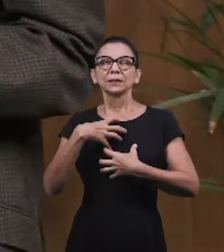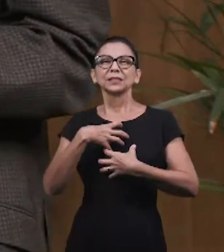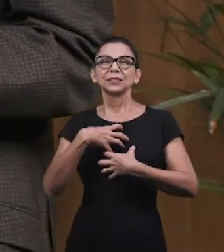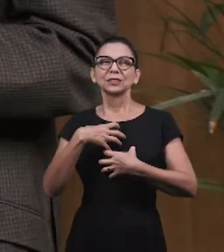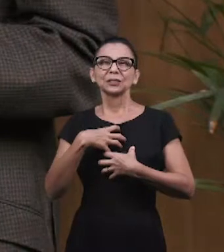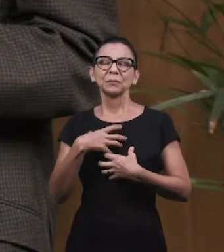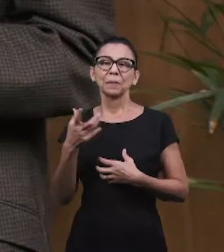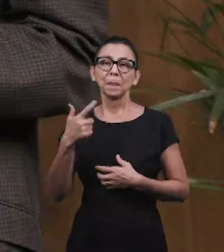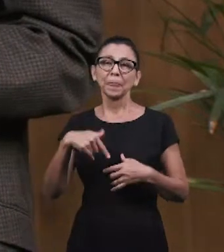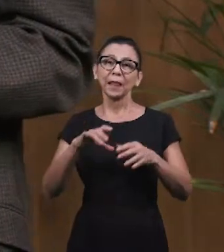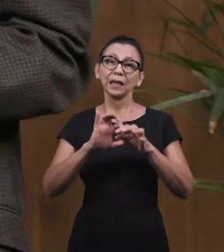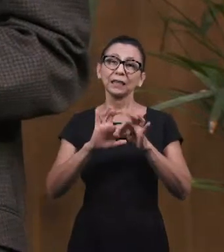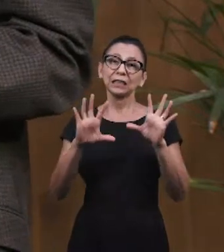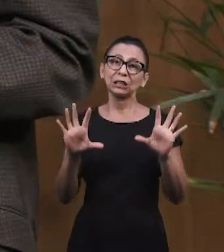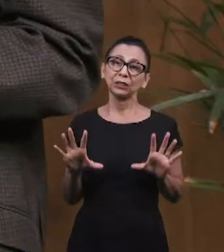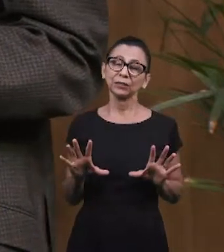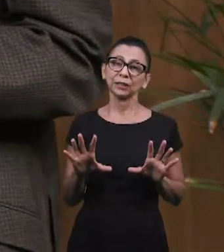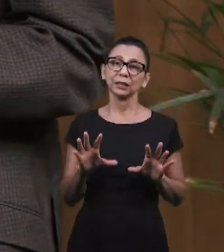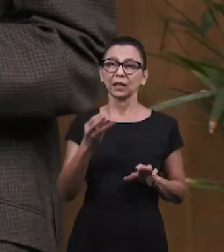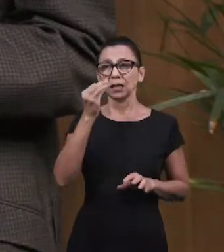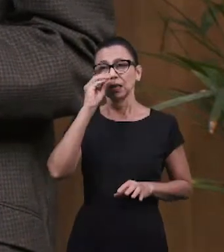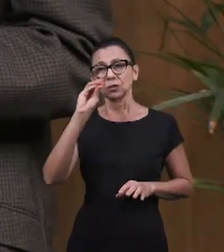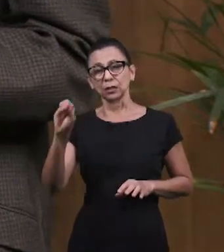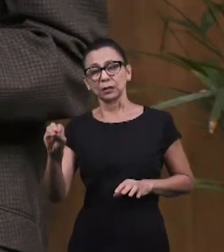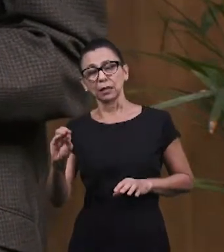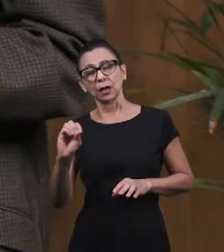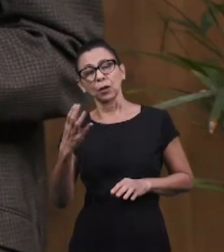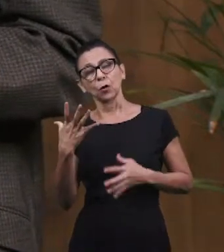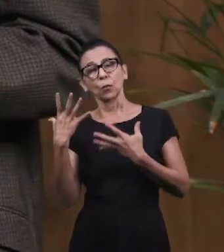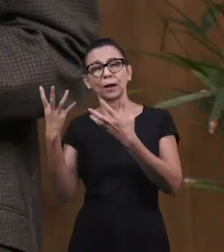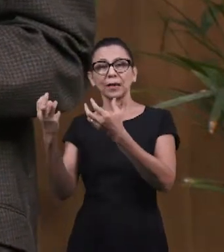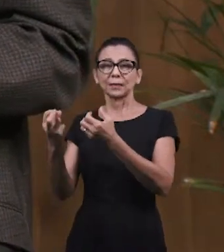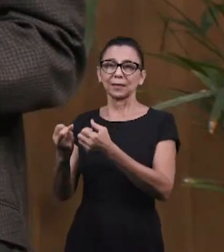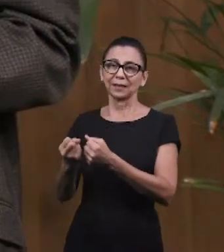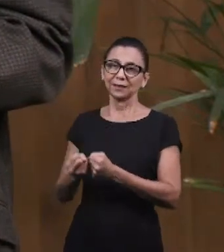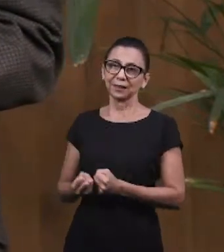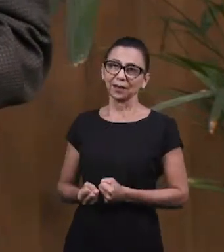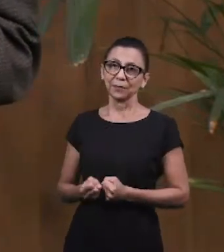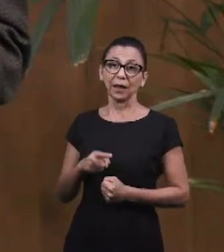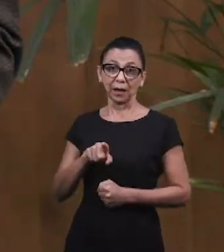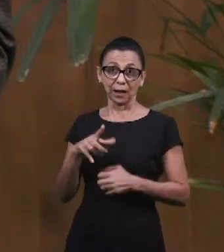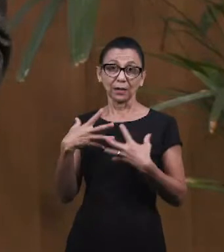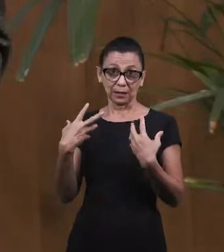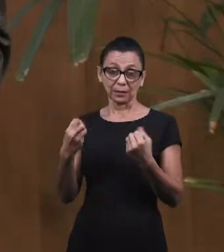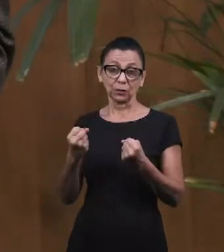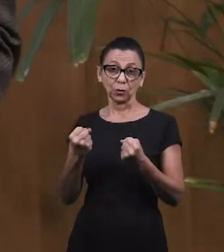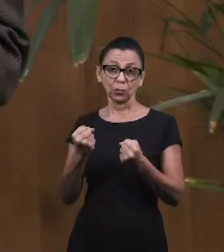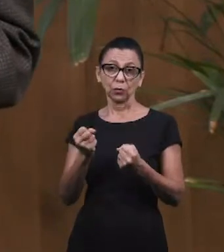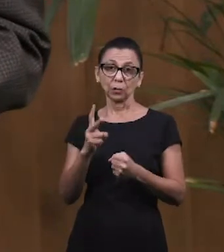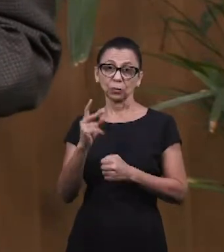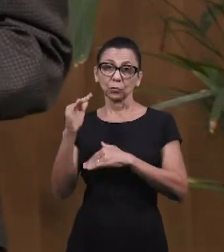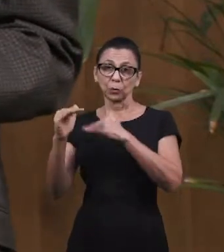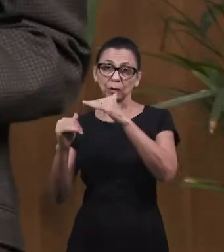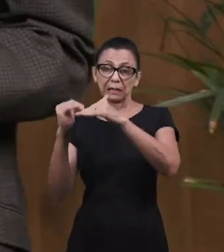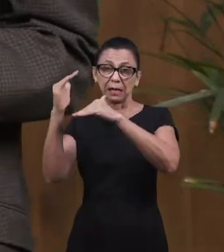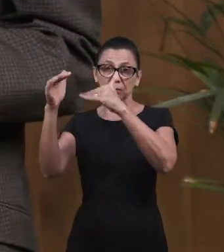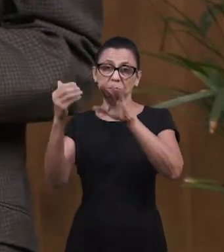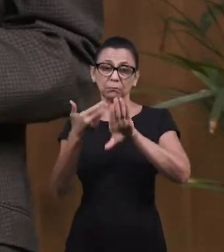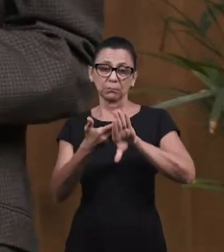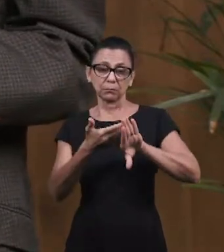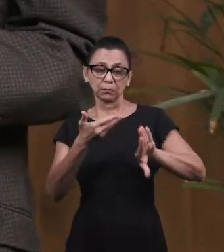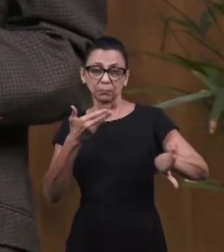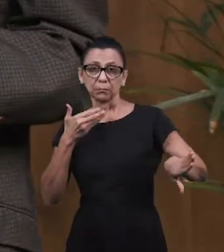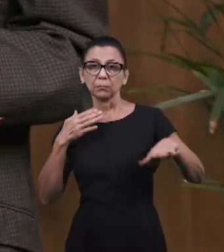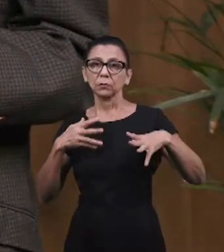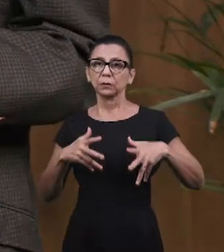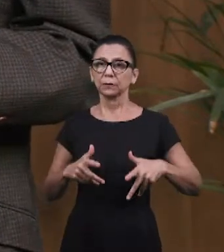nós aceitamos e a partir dali iniciamos um processo de santificação do Espírito Santo. Esse é o nosso quadro, ele está inclusive nas